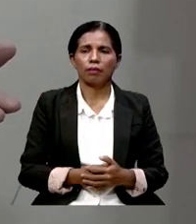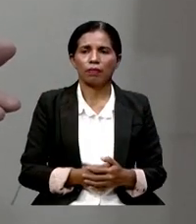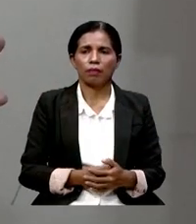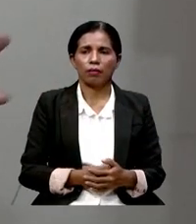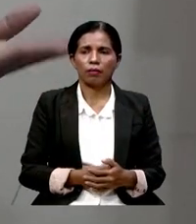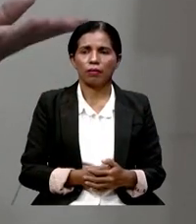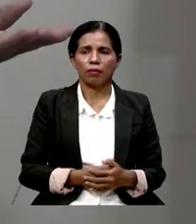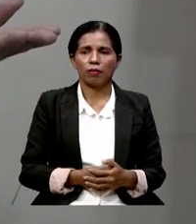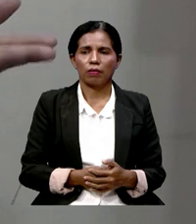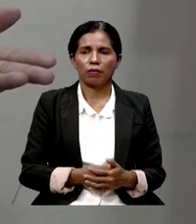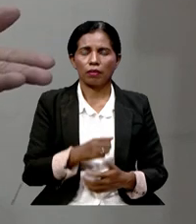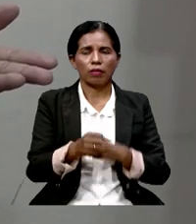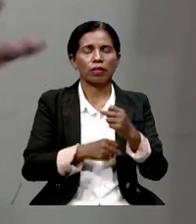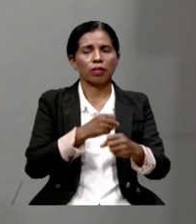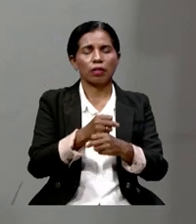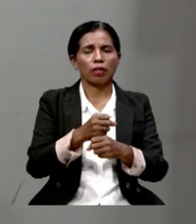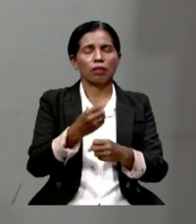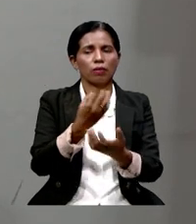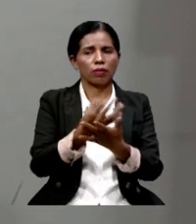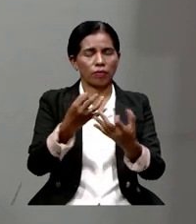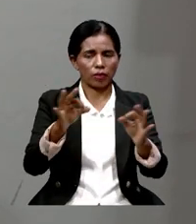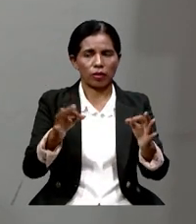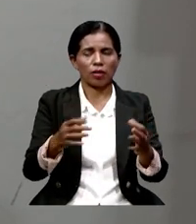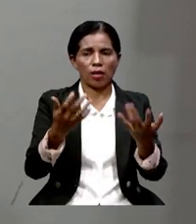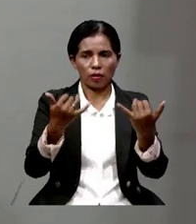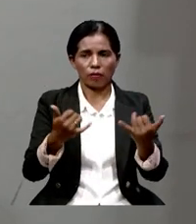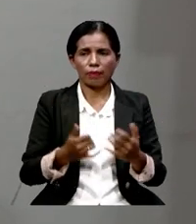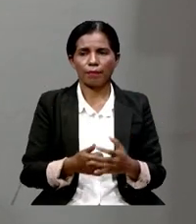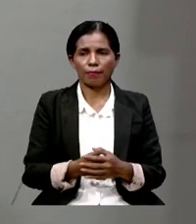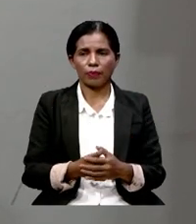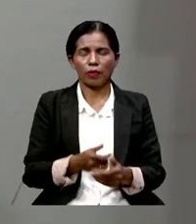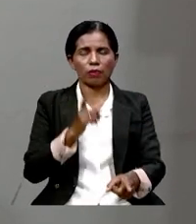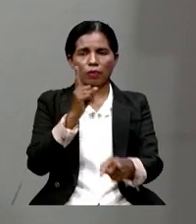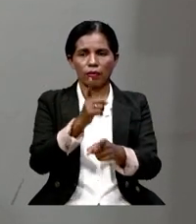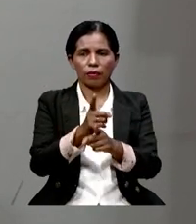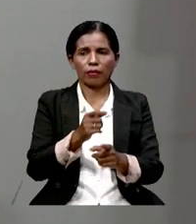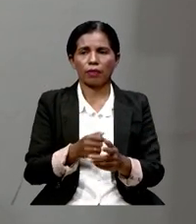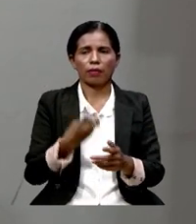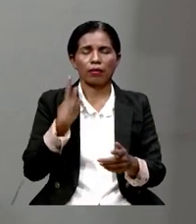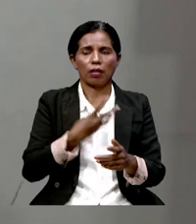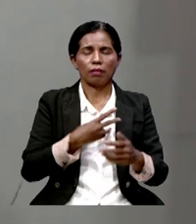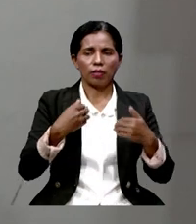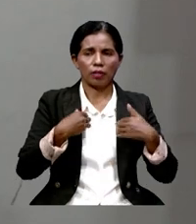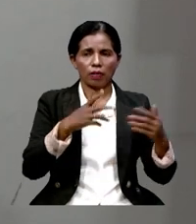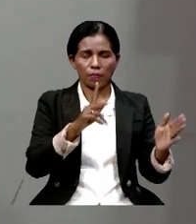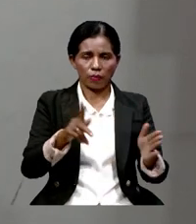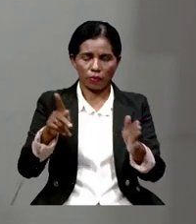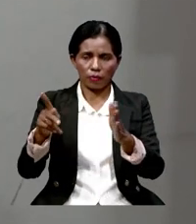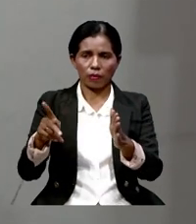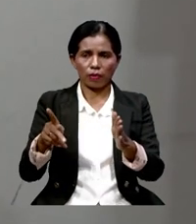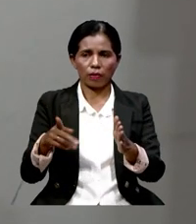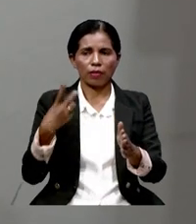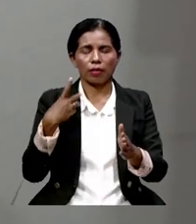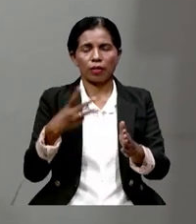lato tina hoje né agora dala né tu é los a mim é plano né mané para a tua